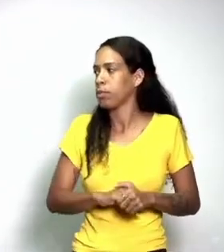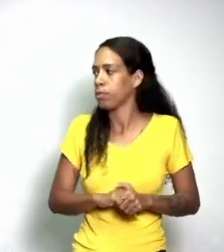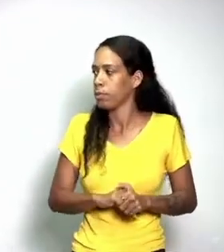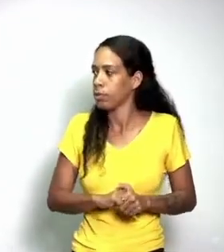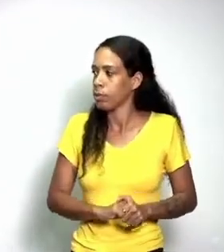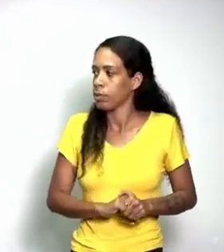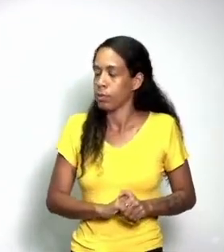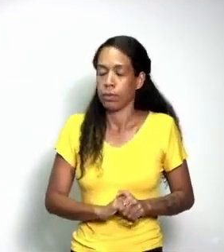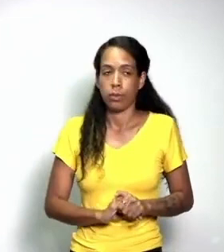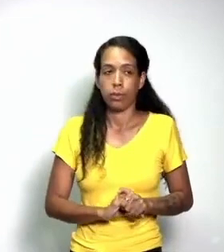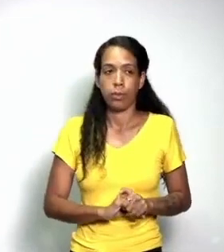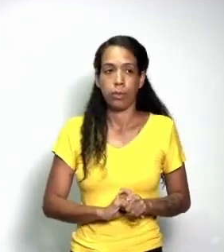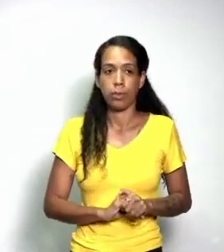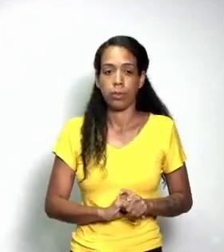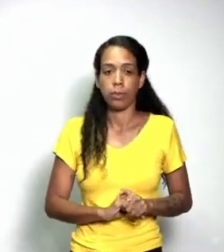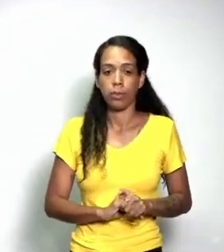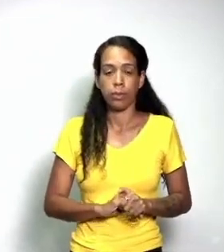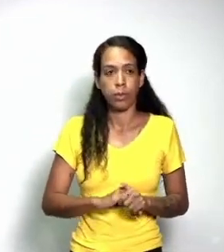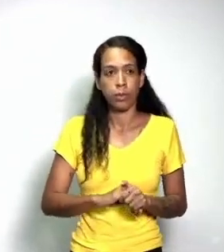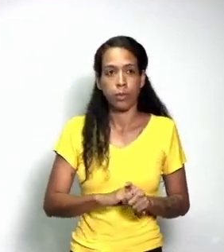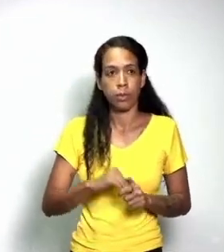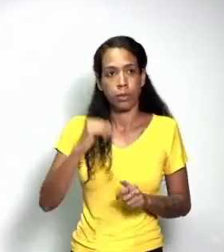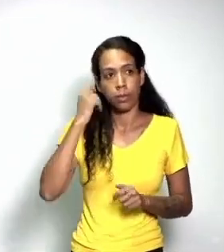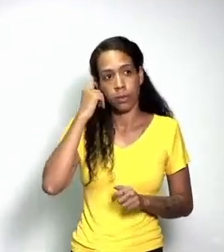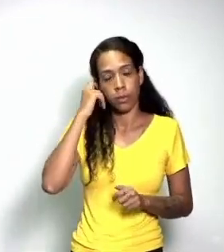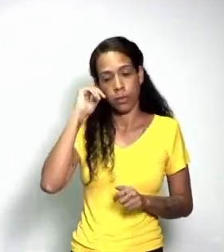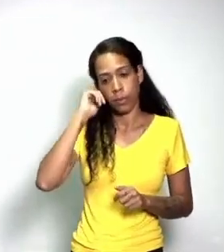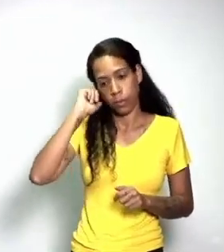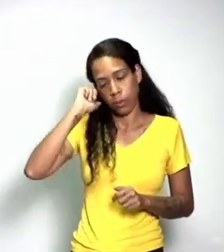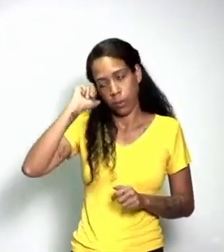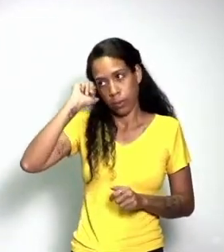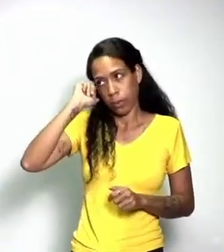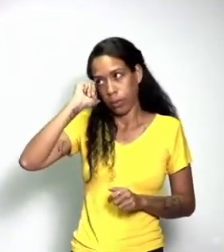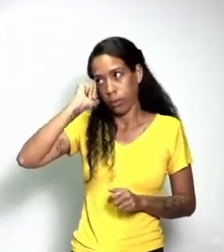ele. Sempre segurando bem firme o equipamento.